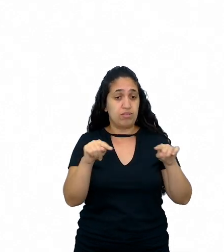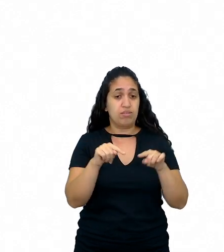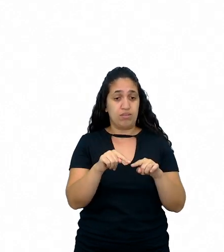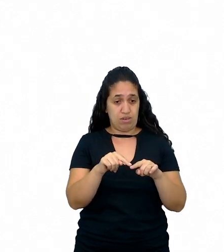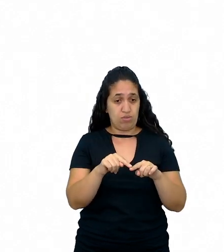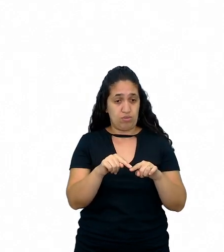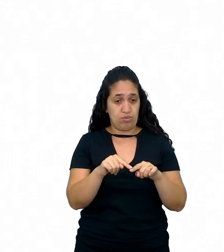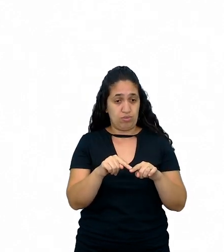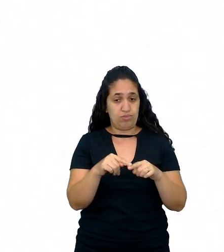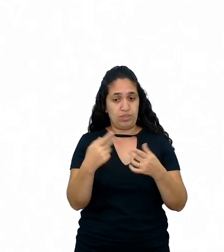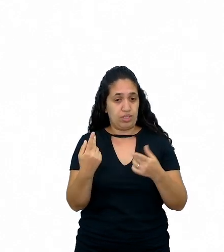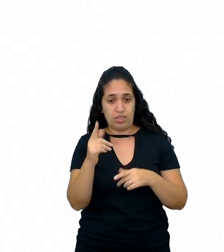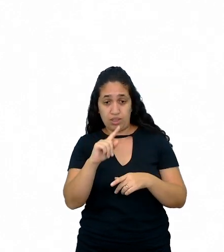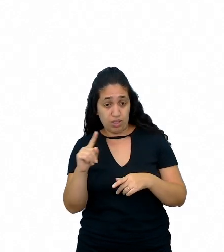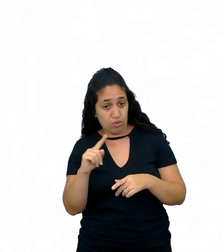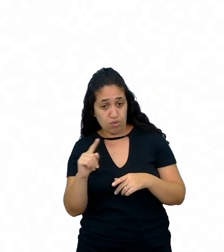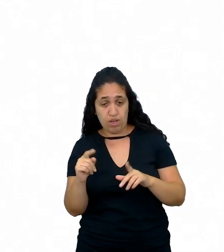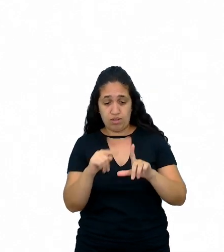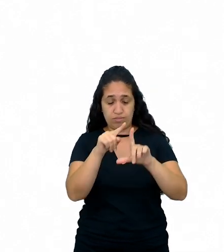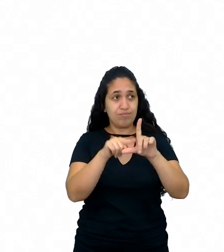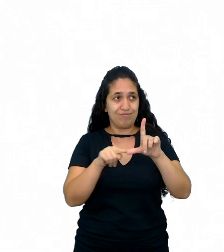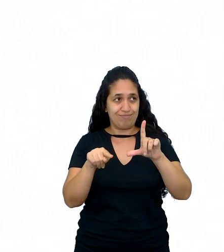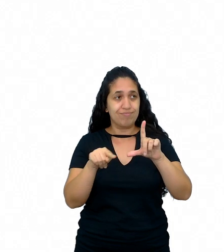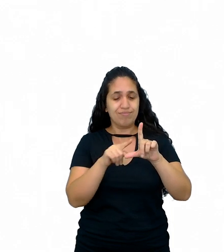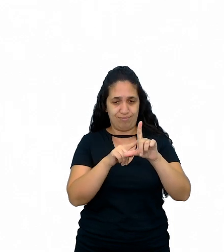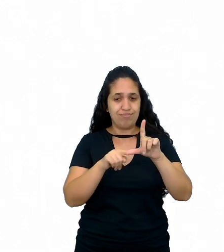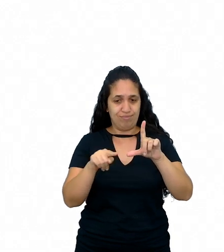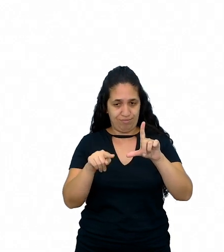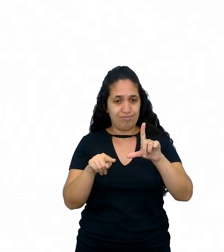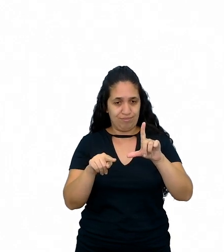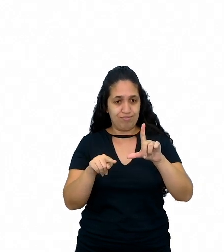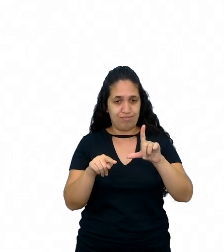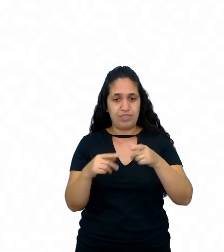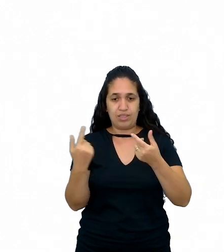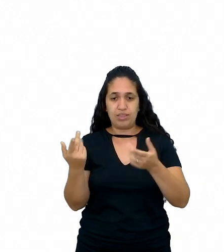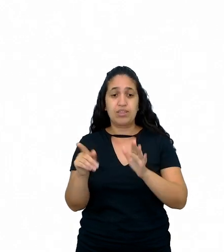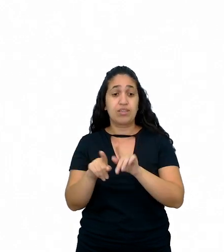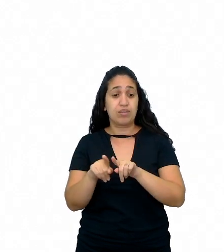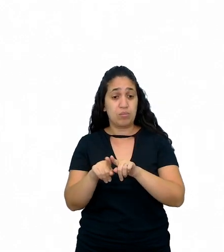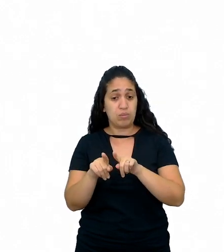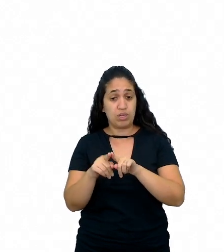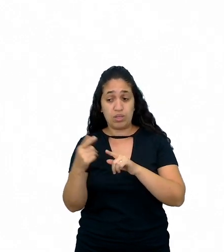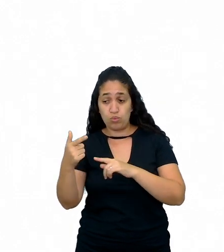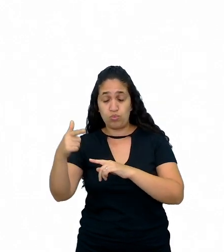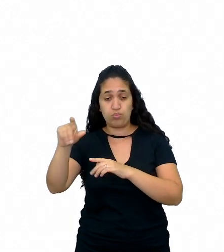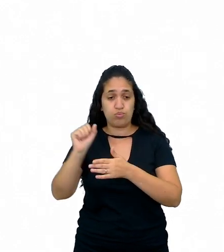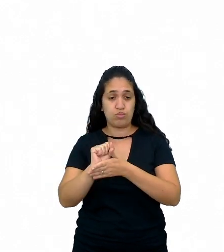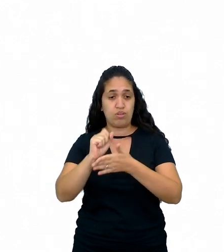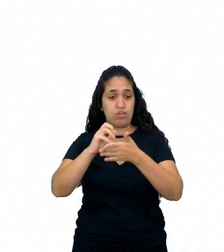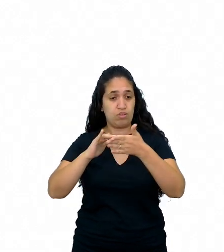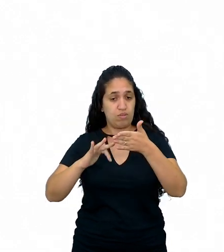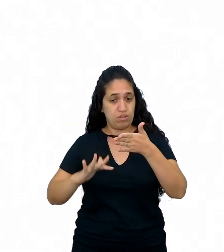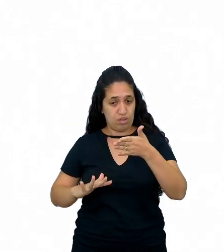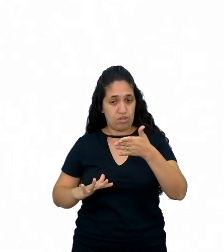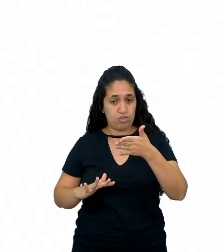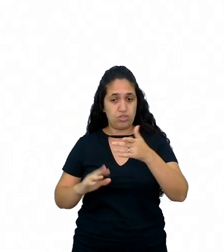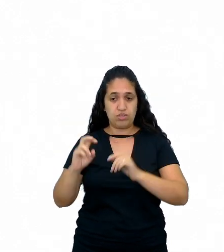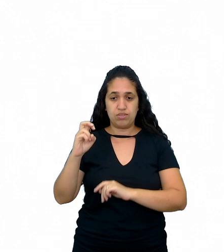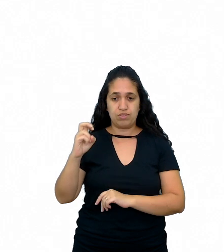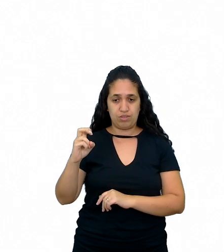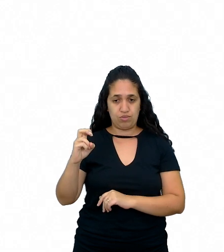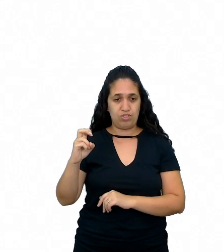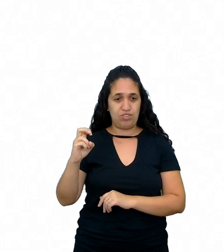triângulo, tá? Que não é um triângulo retângulo, tá bom? Nós temos aqui também uma outra atividade, que é a atividade